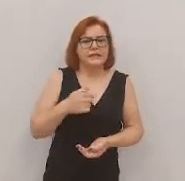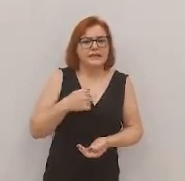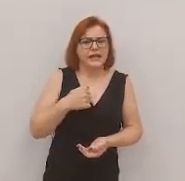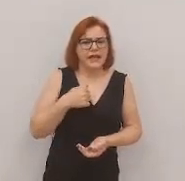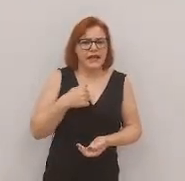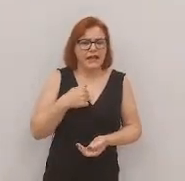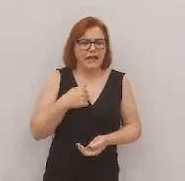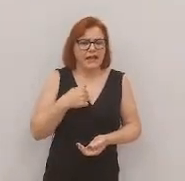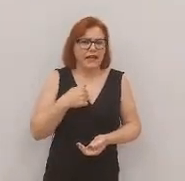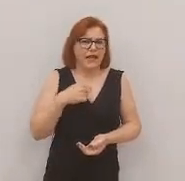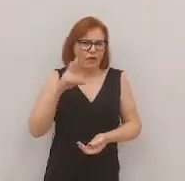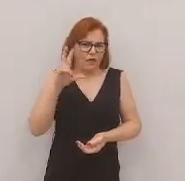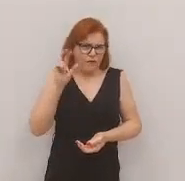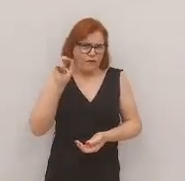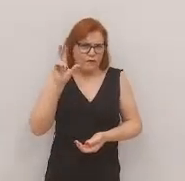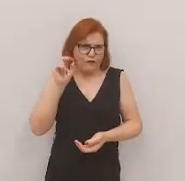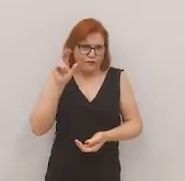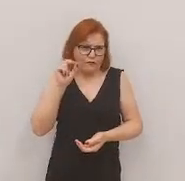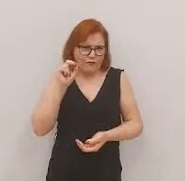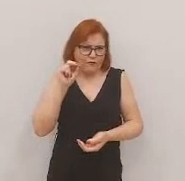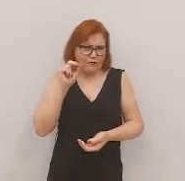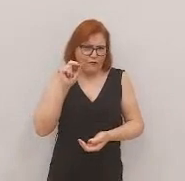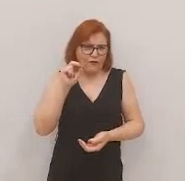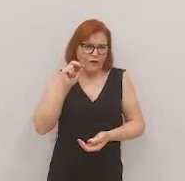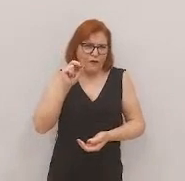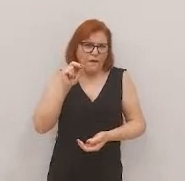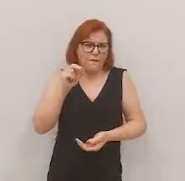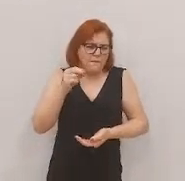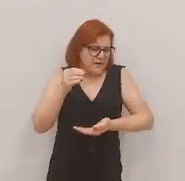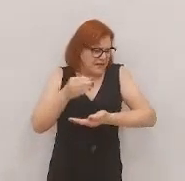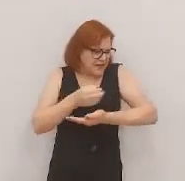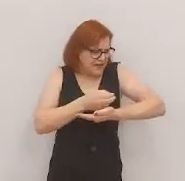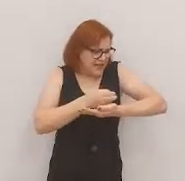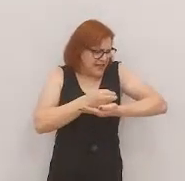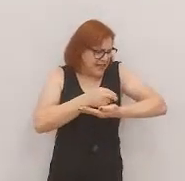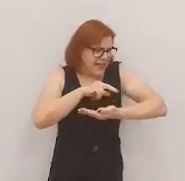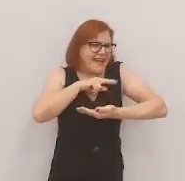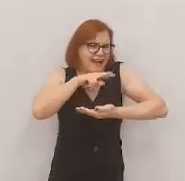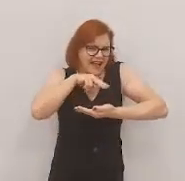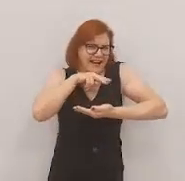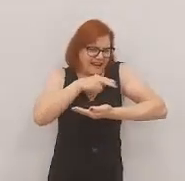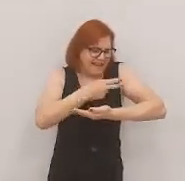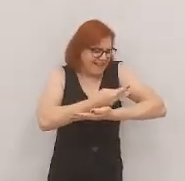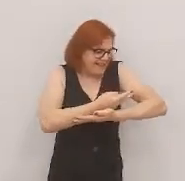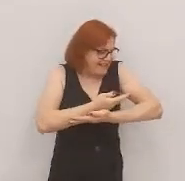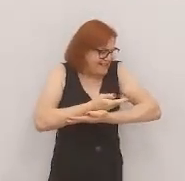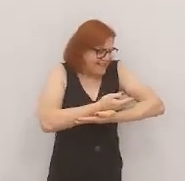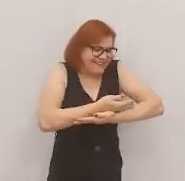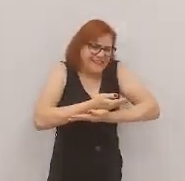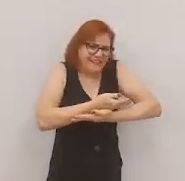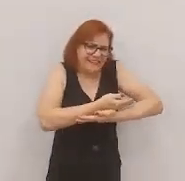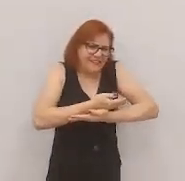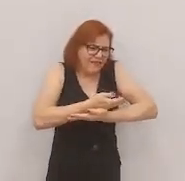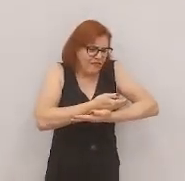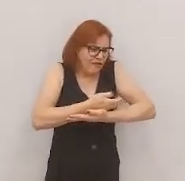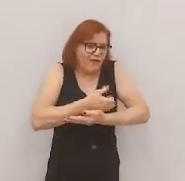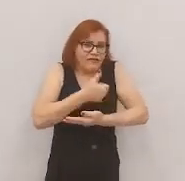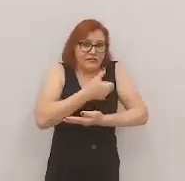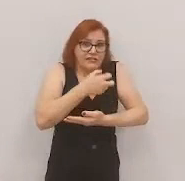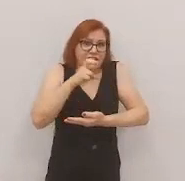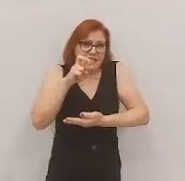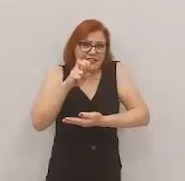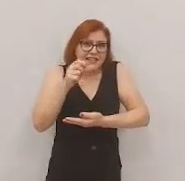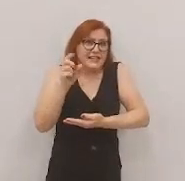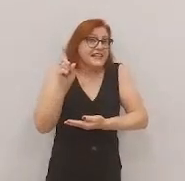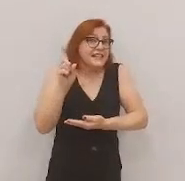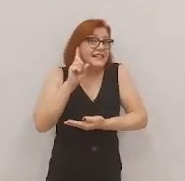no colo. Oh, meu Deus! Quão frágil aquilo! Eu parecia que eu estava engessado.